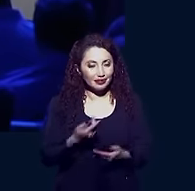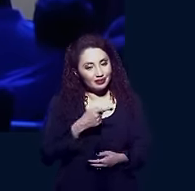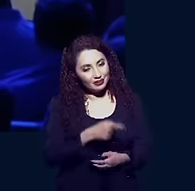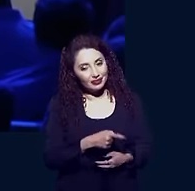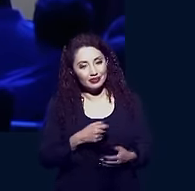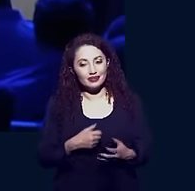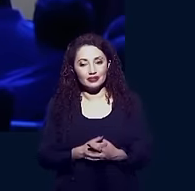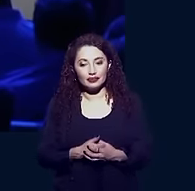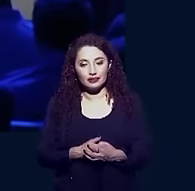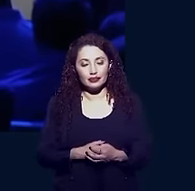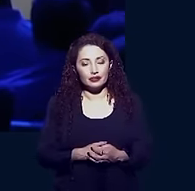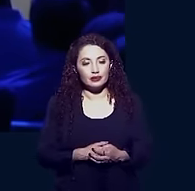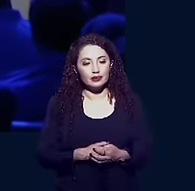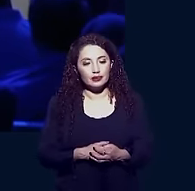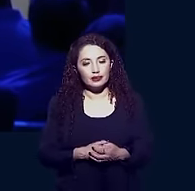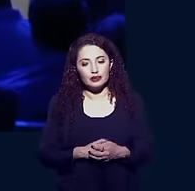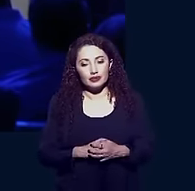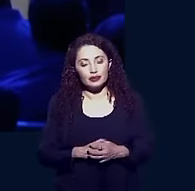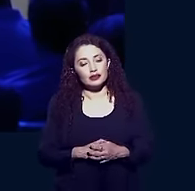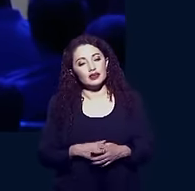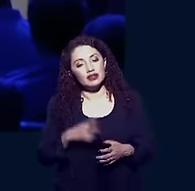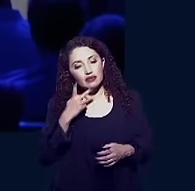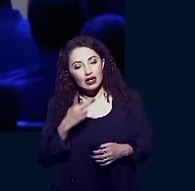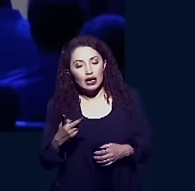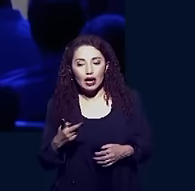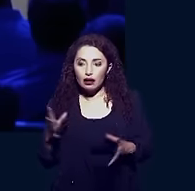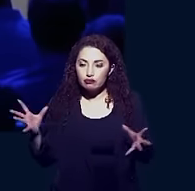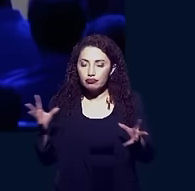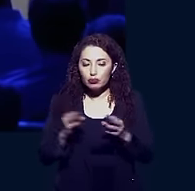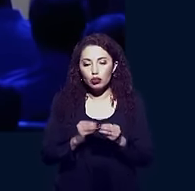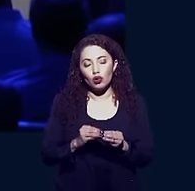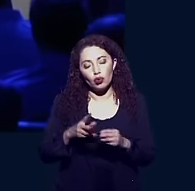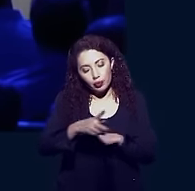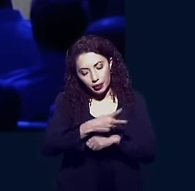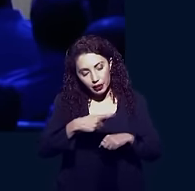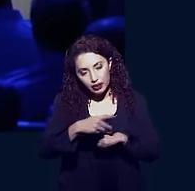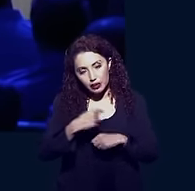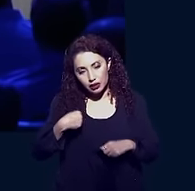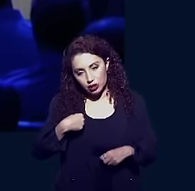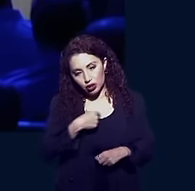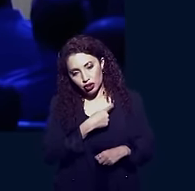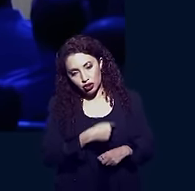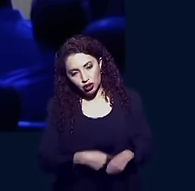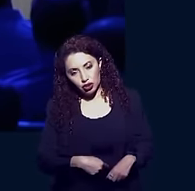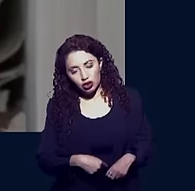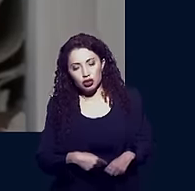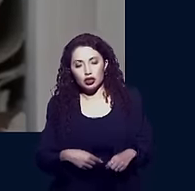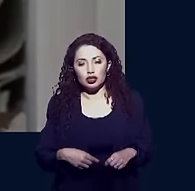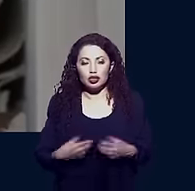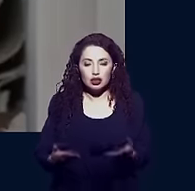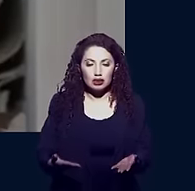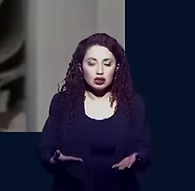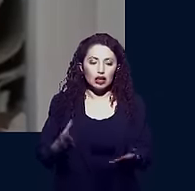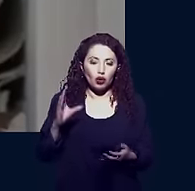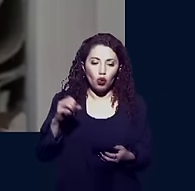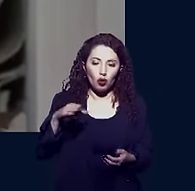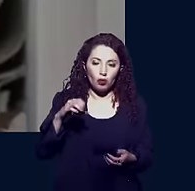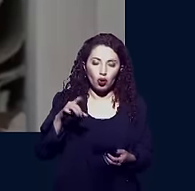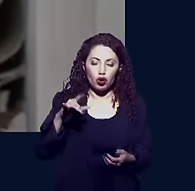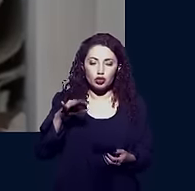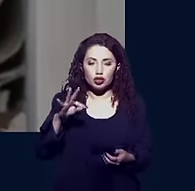queria falar um pouquinho sobre China eh commodites e conflitos geopolíticos né